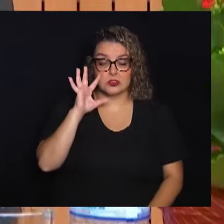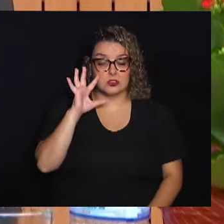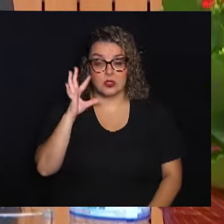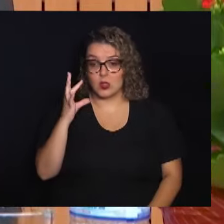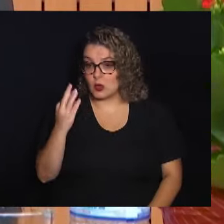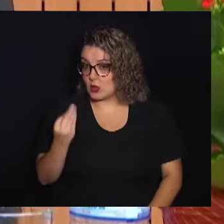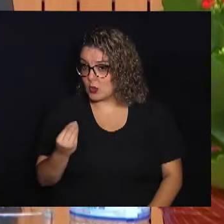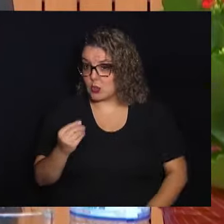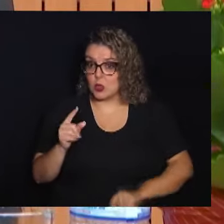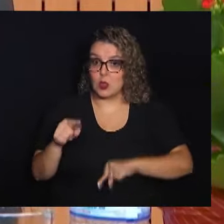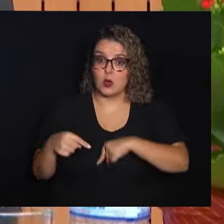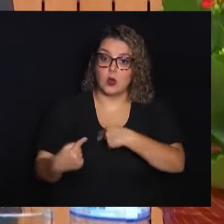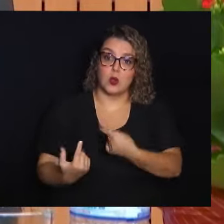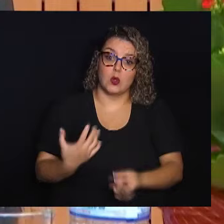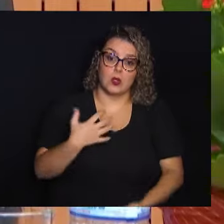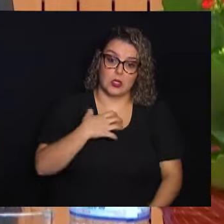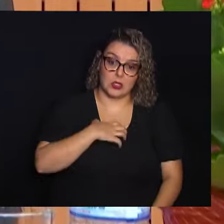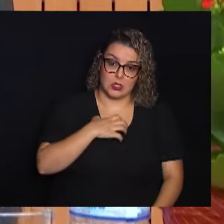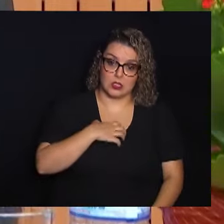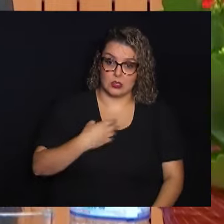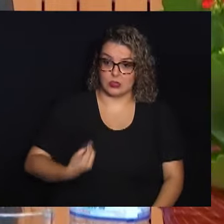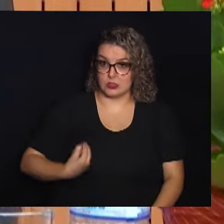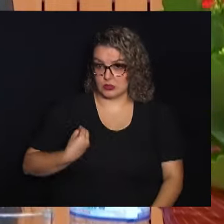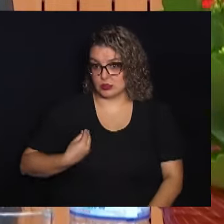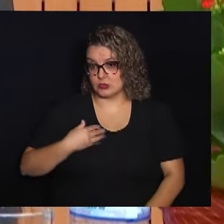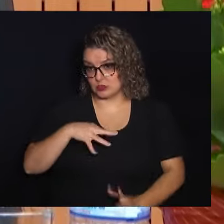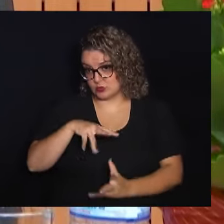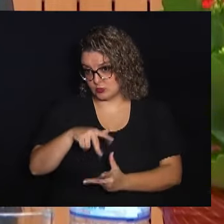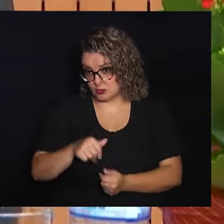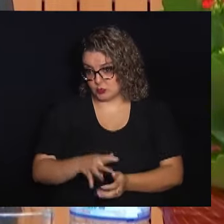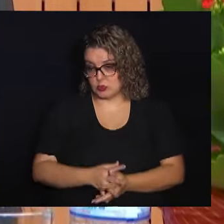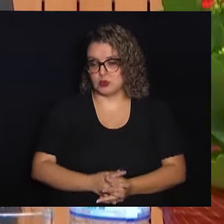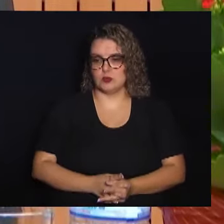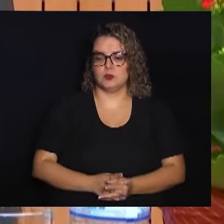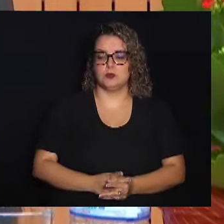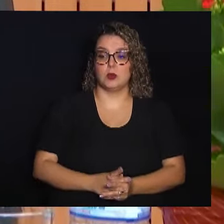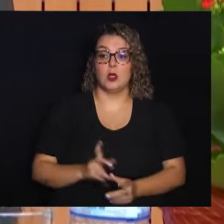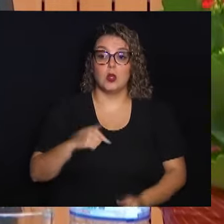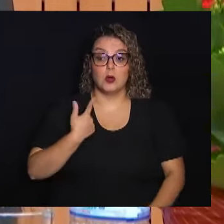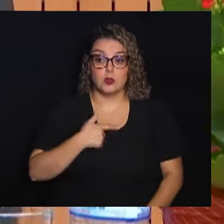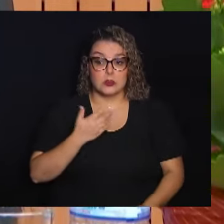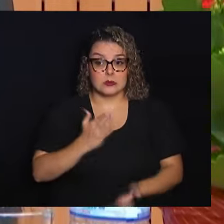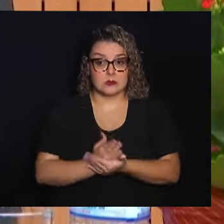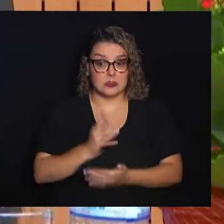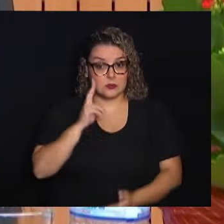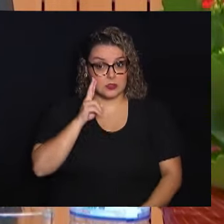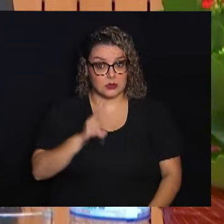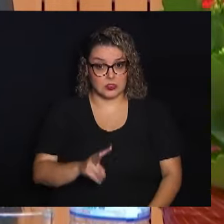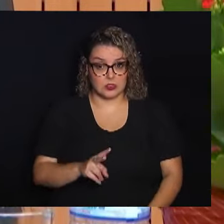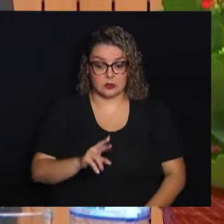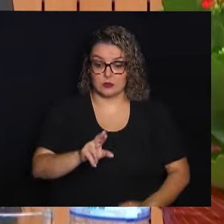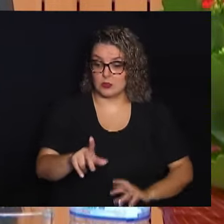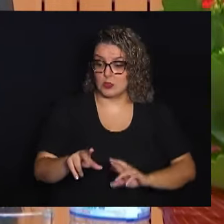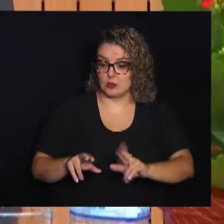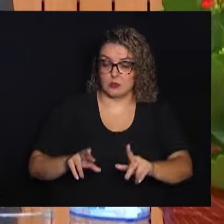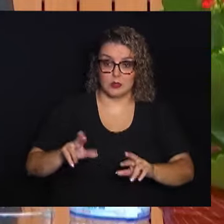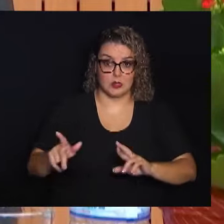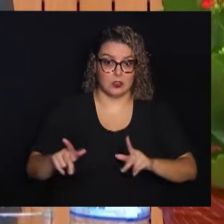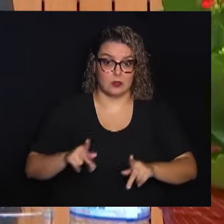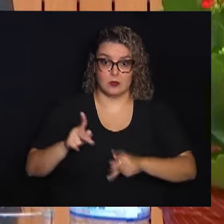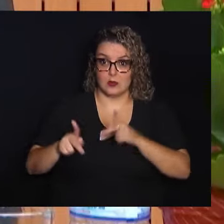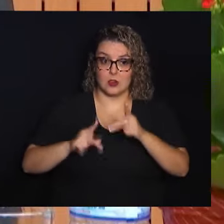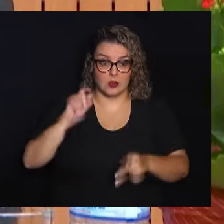de conhecer outras formas de existir no mundo a gente deixa de olhar pros